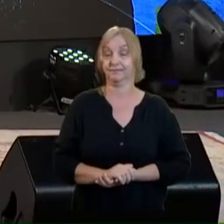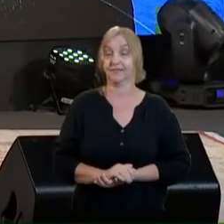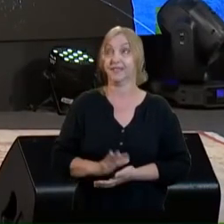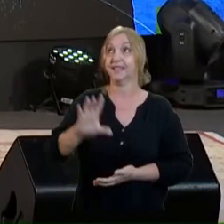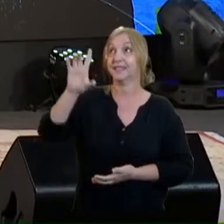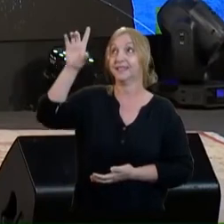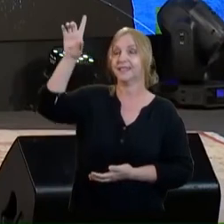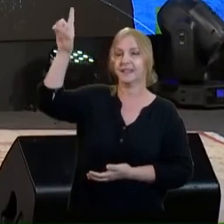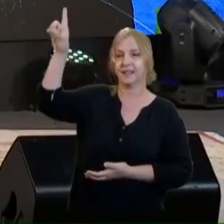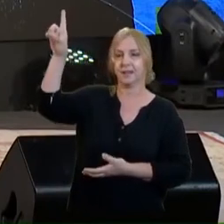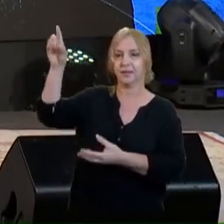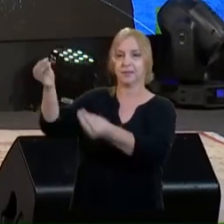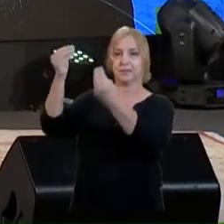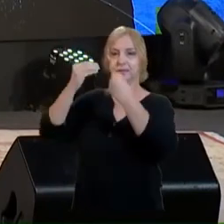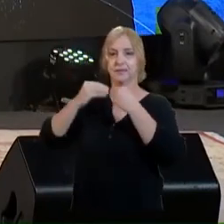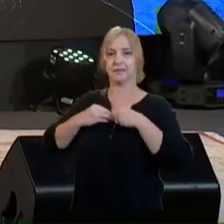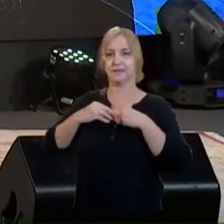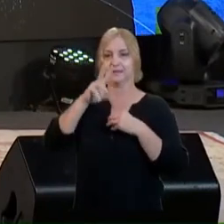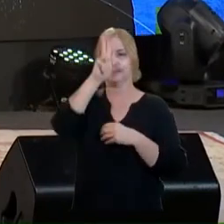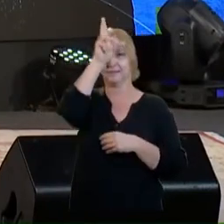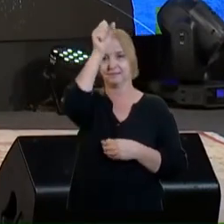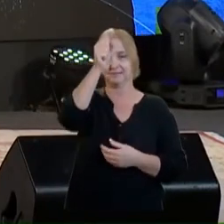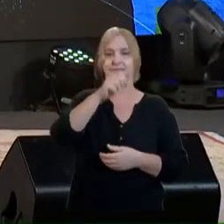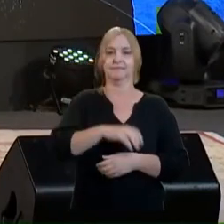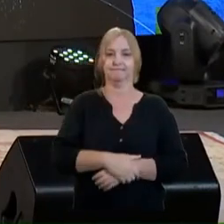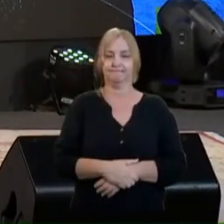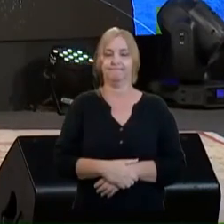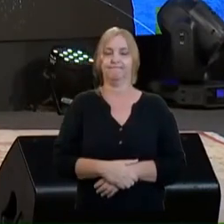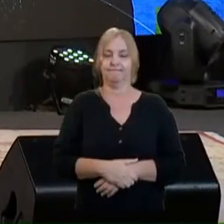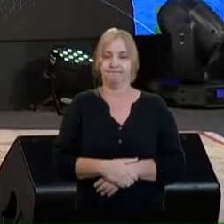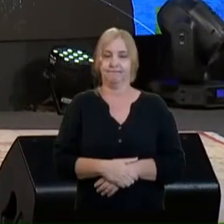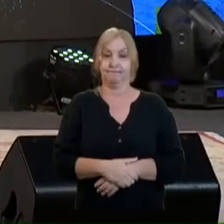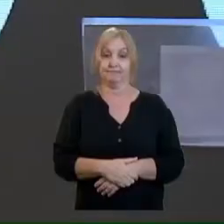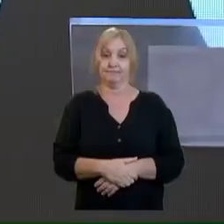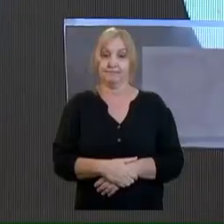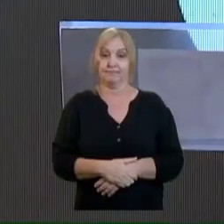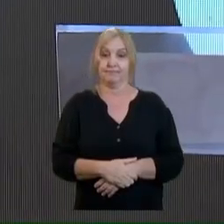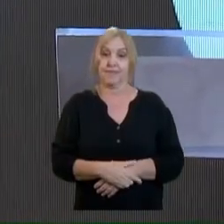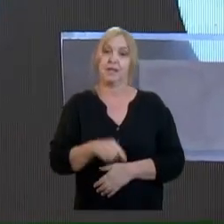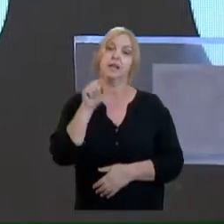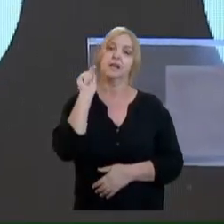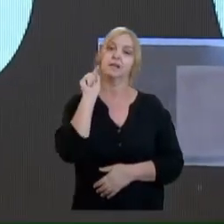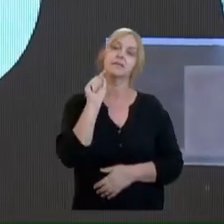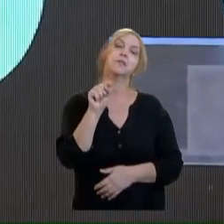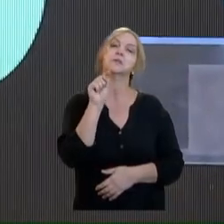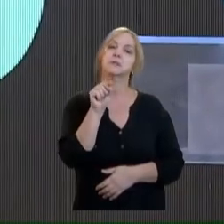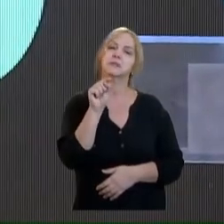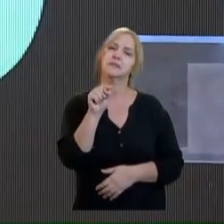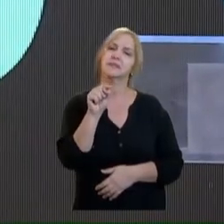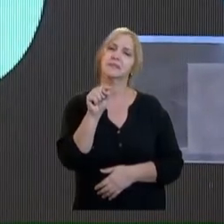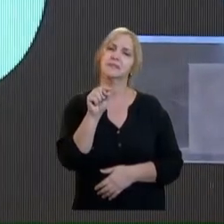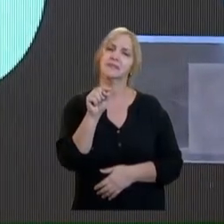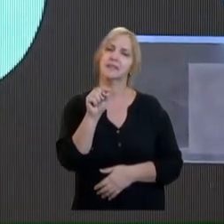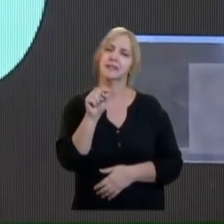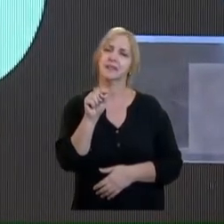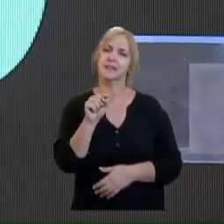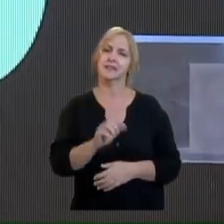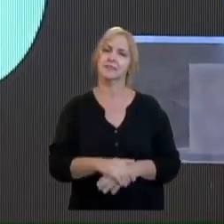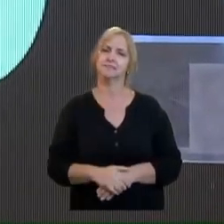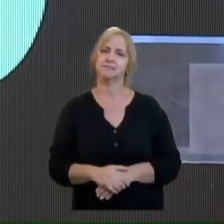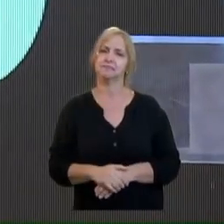naquele que me fortalece. Querido, você é